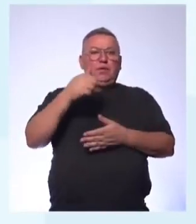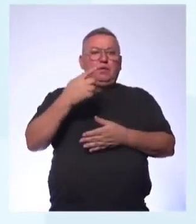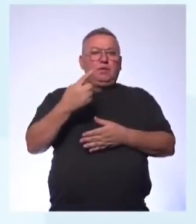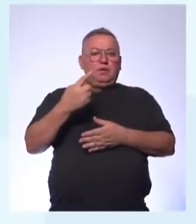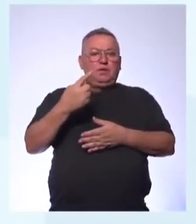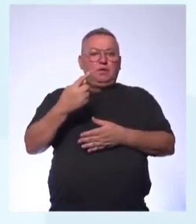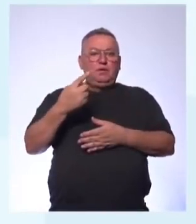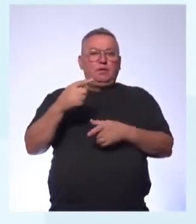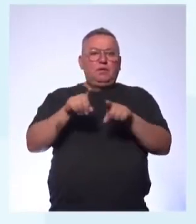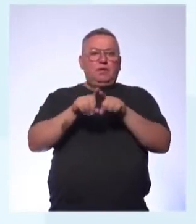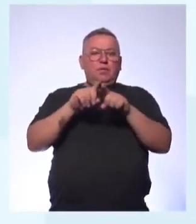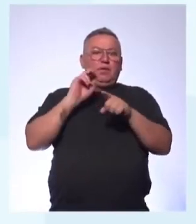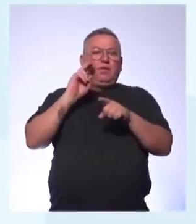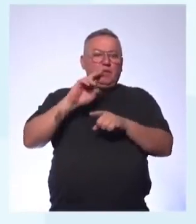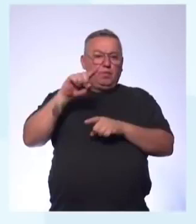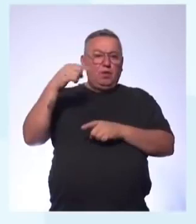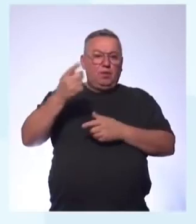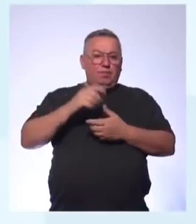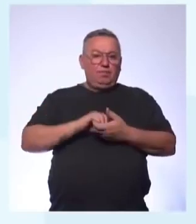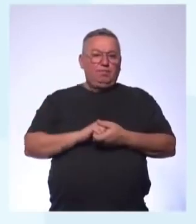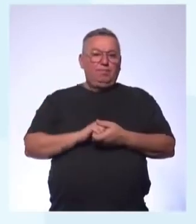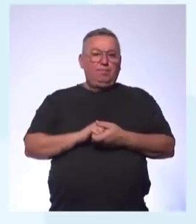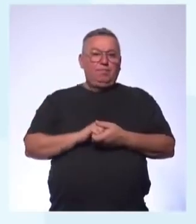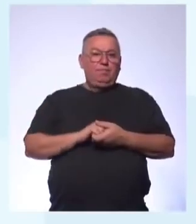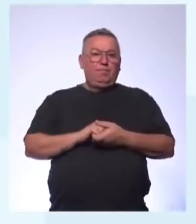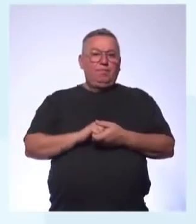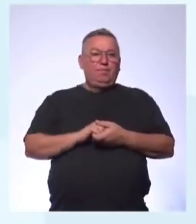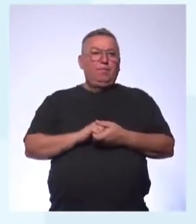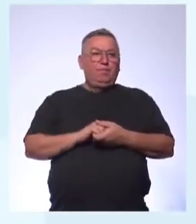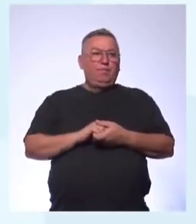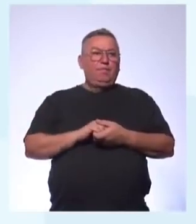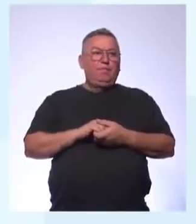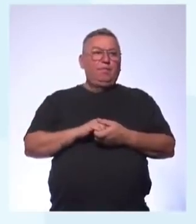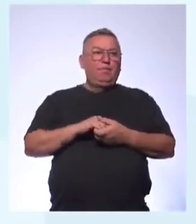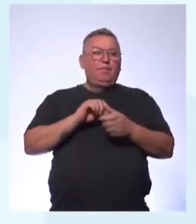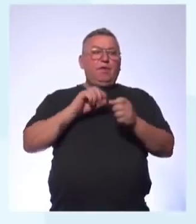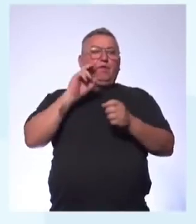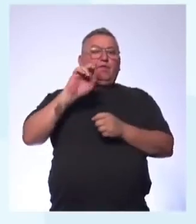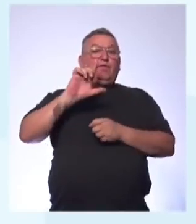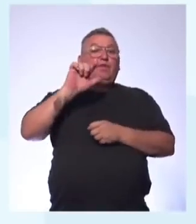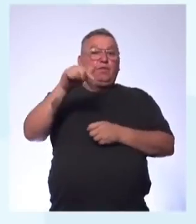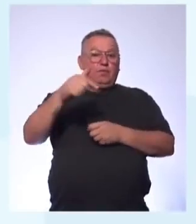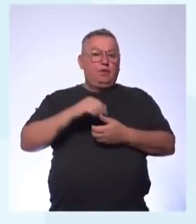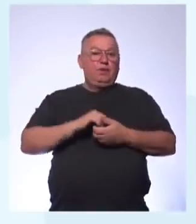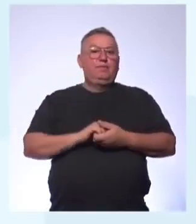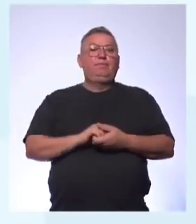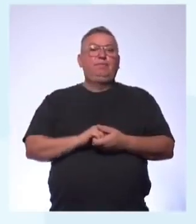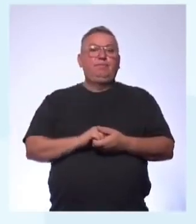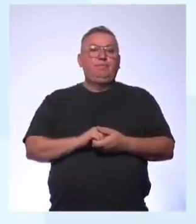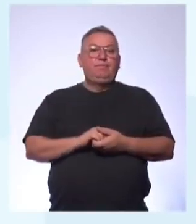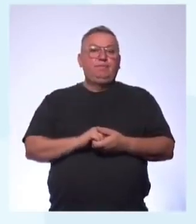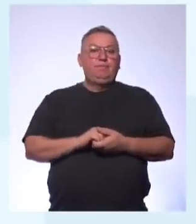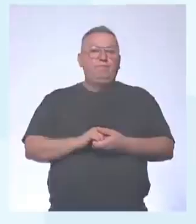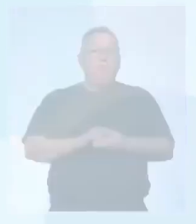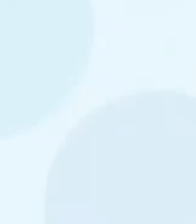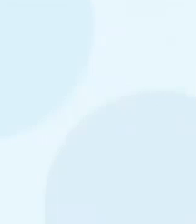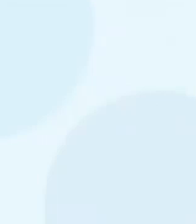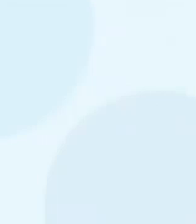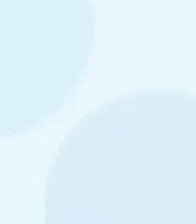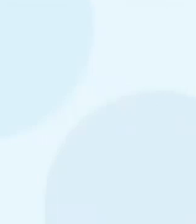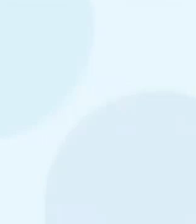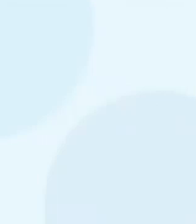engano, e acompanha por lá, ok? É 41 mesmo, tá? See you later, te vejo daqui a pouco.